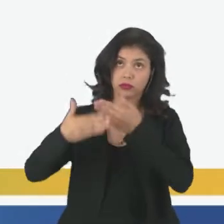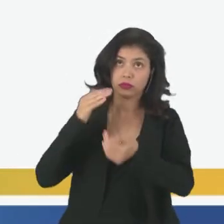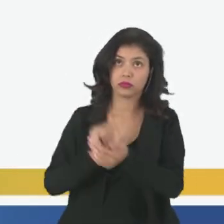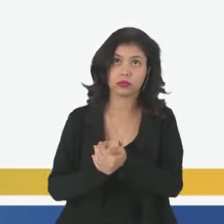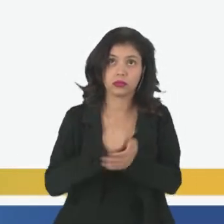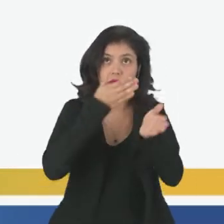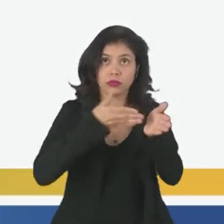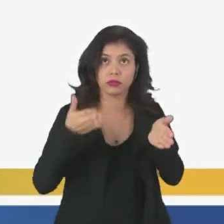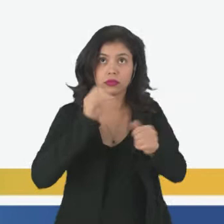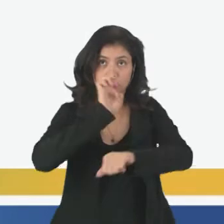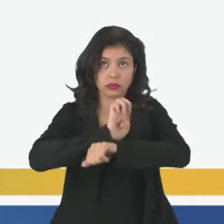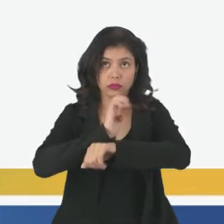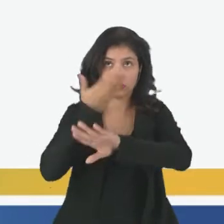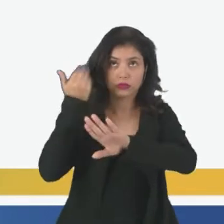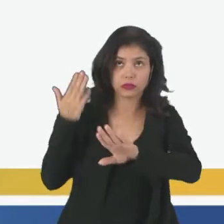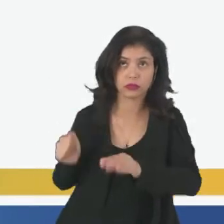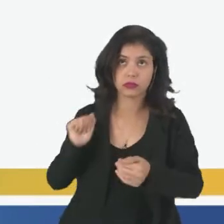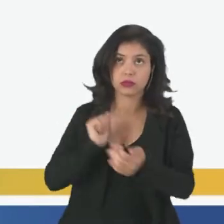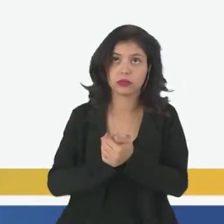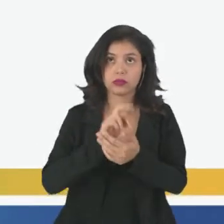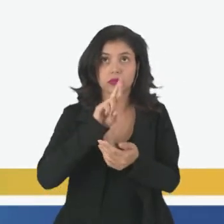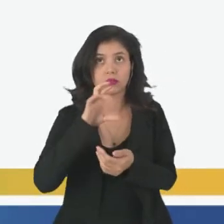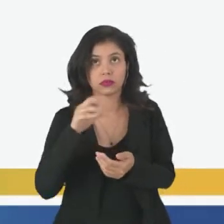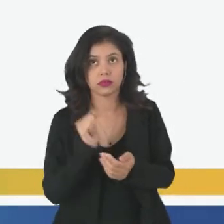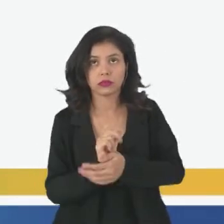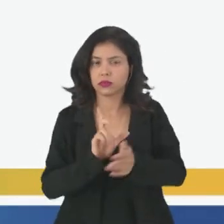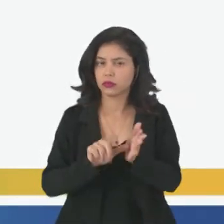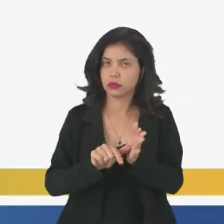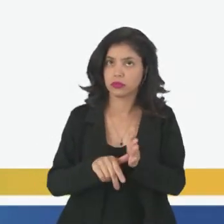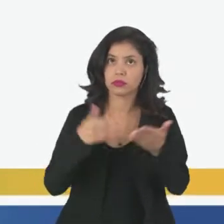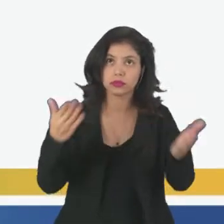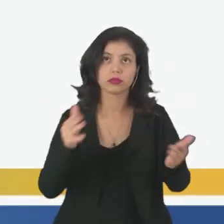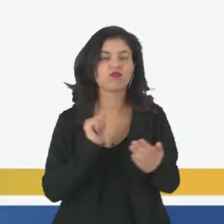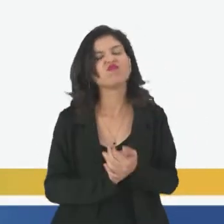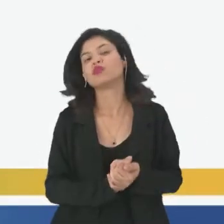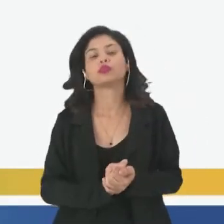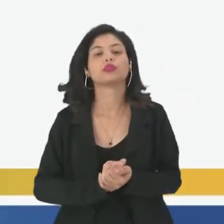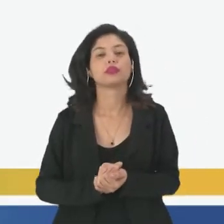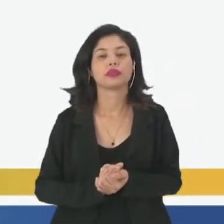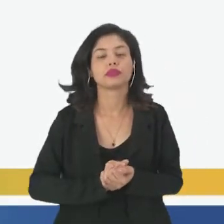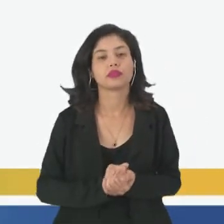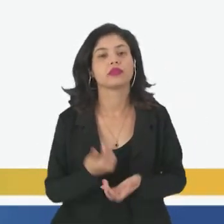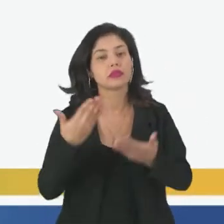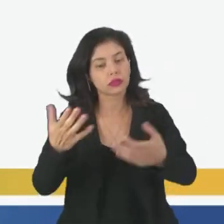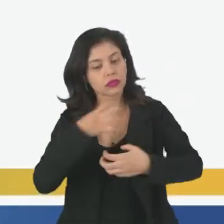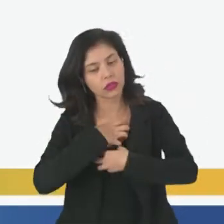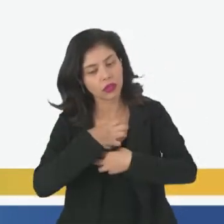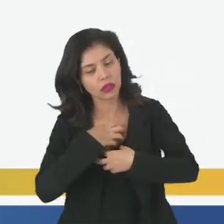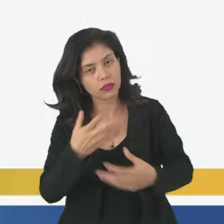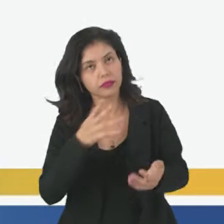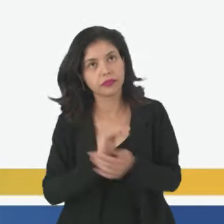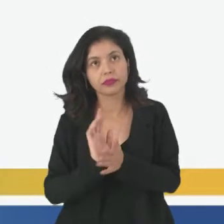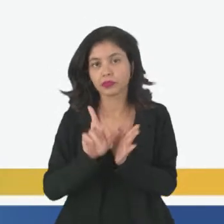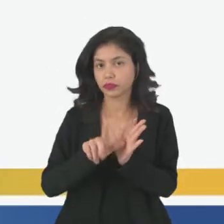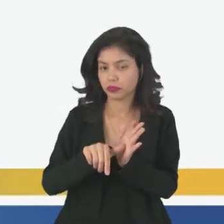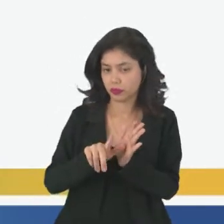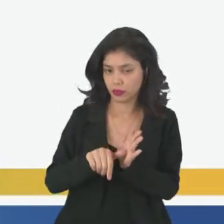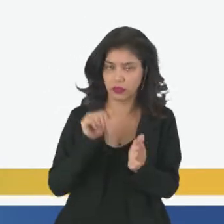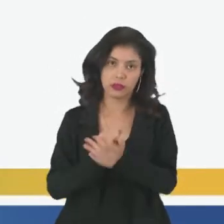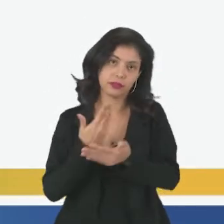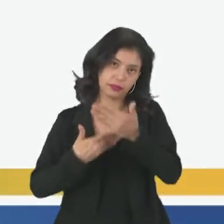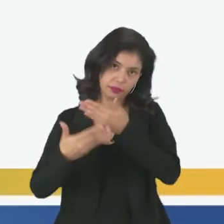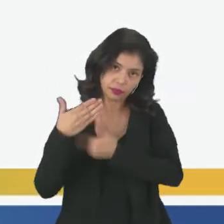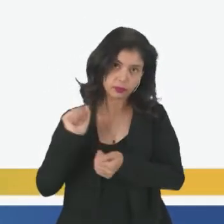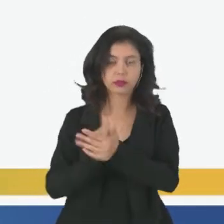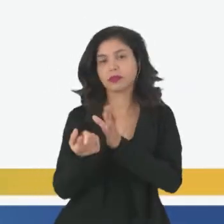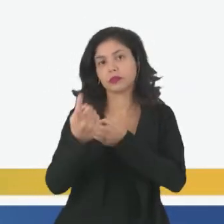um regresso ao estado anterior ou um atraso. Então, é sempre nesse sentido de atraso, de regresso,